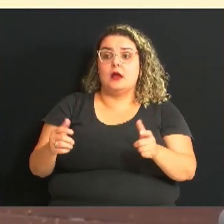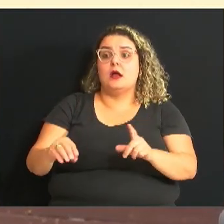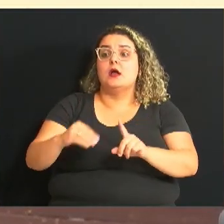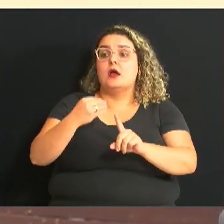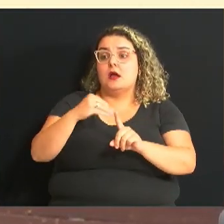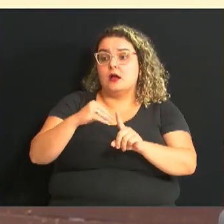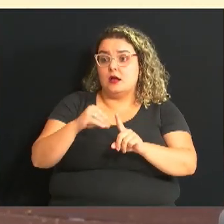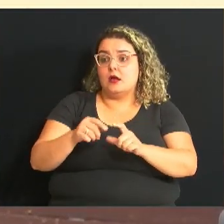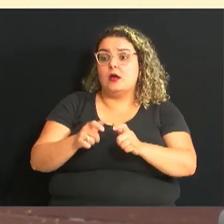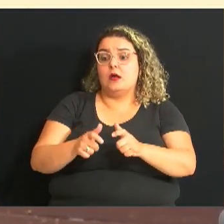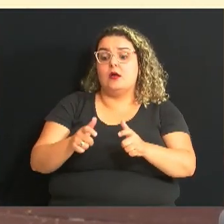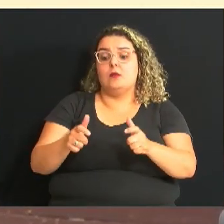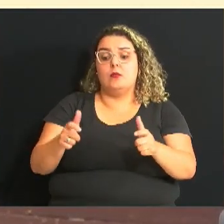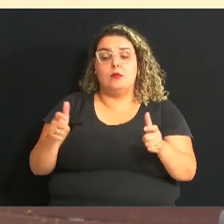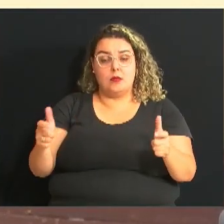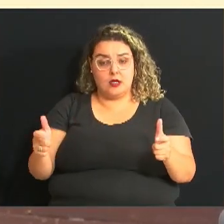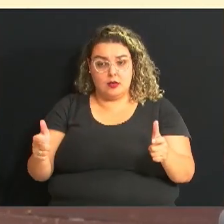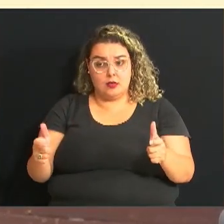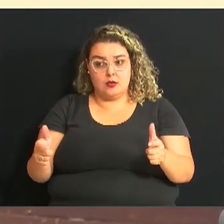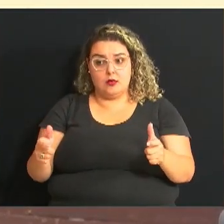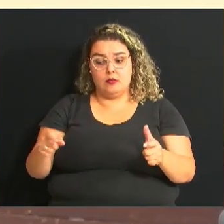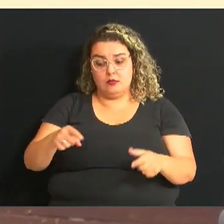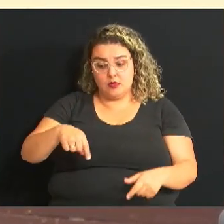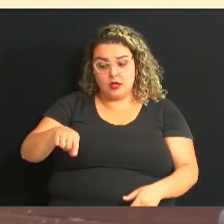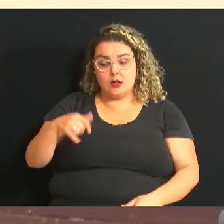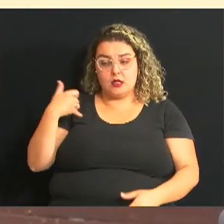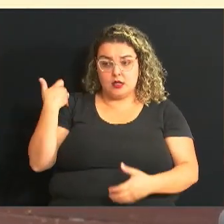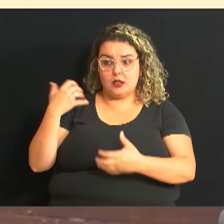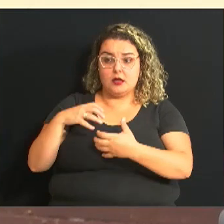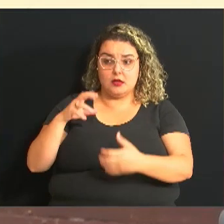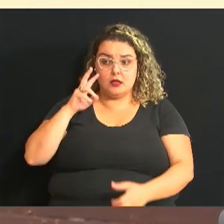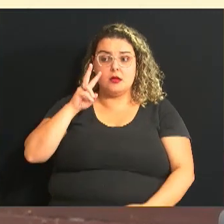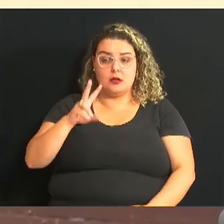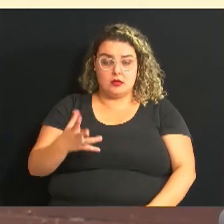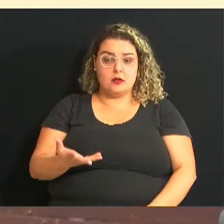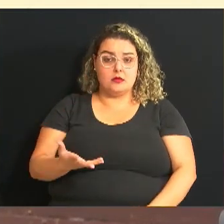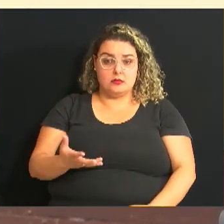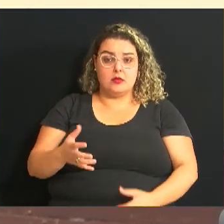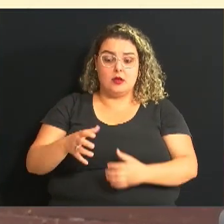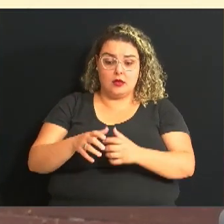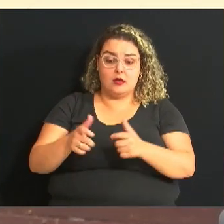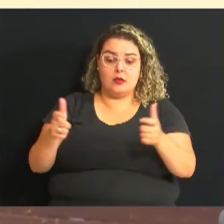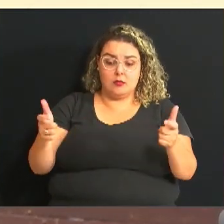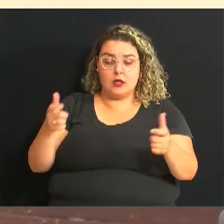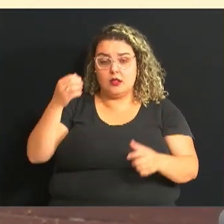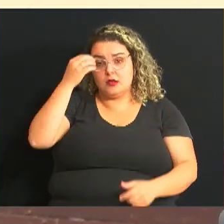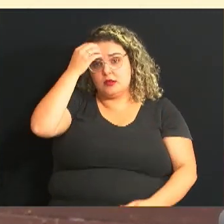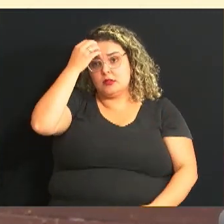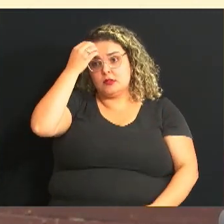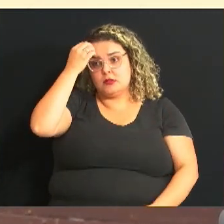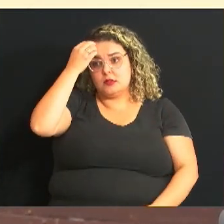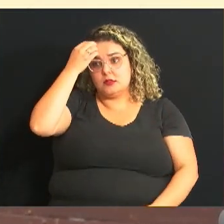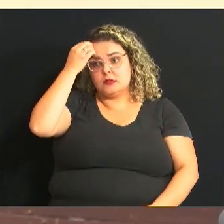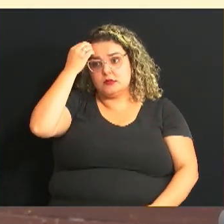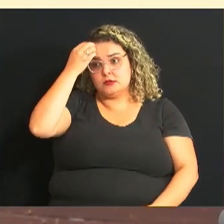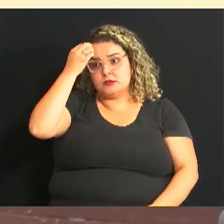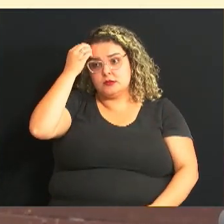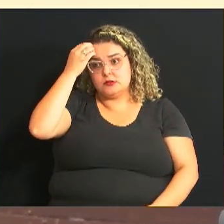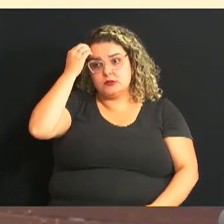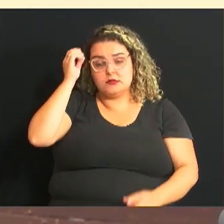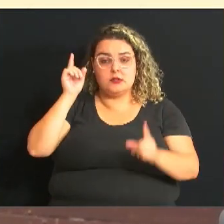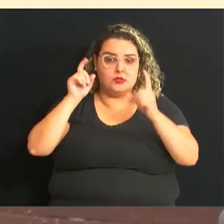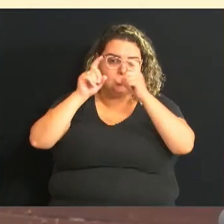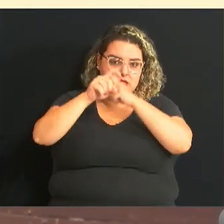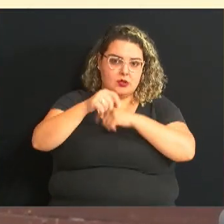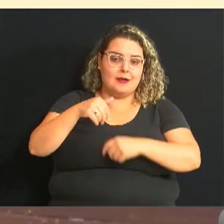vulnerabilidade para eles, a gente tem visto que tem aumentado a questão da dificuldade, cada dia